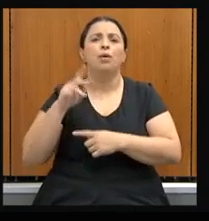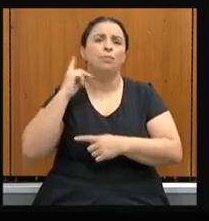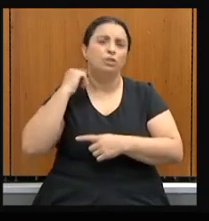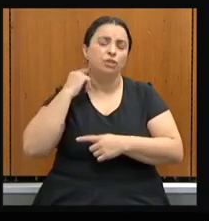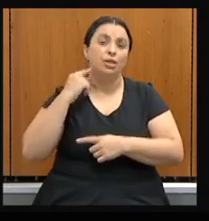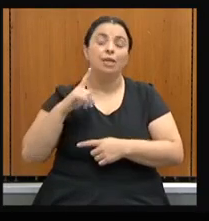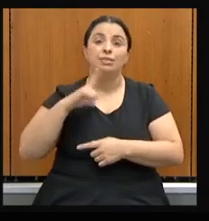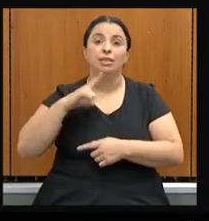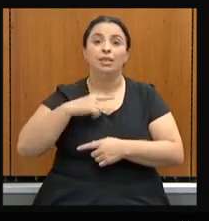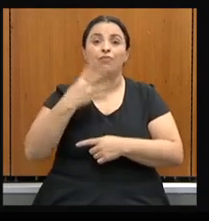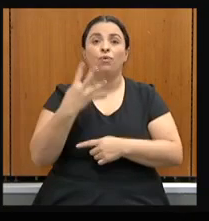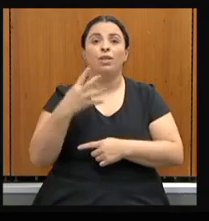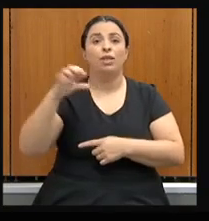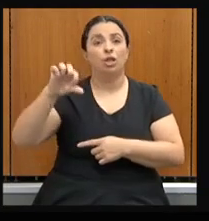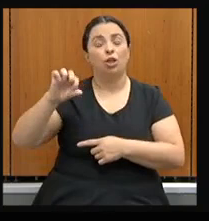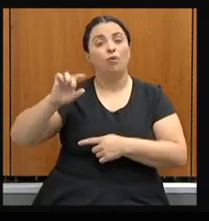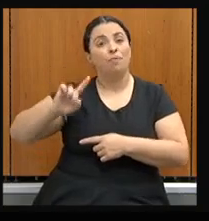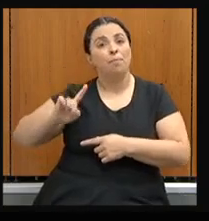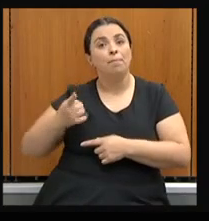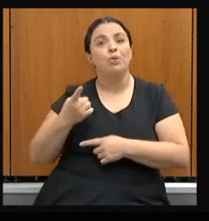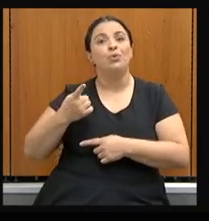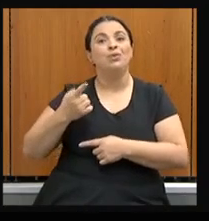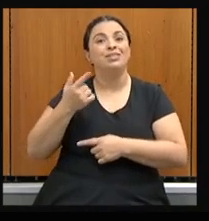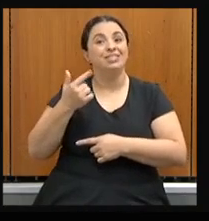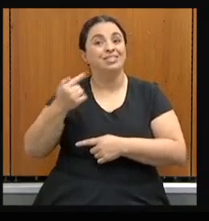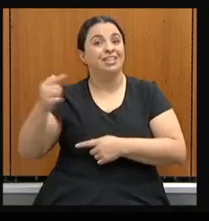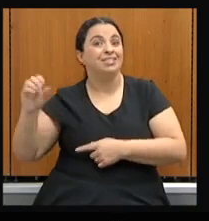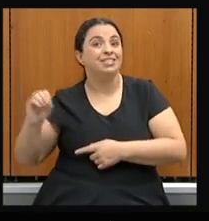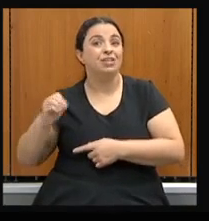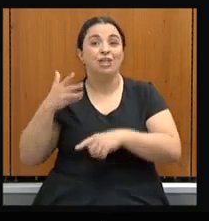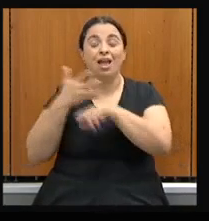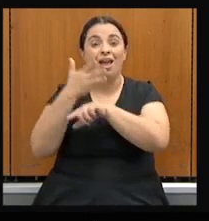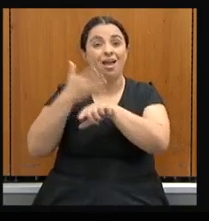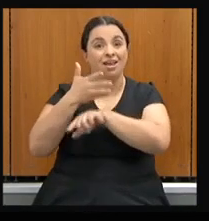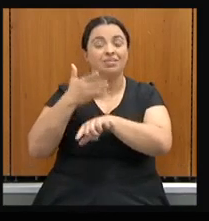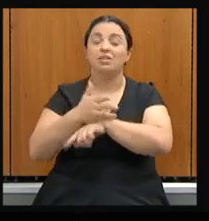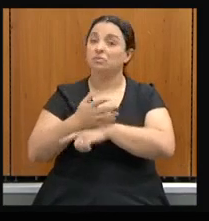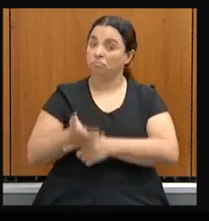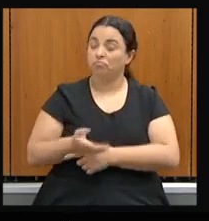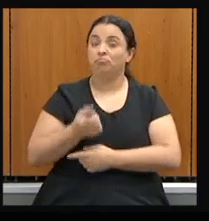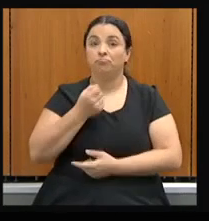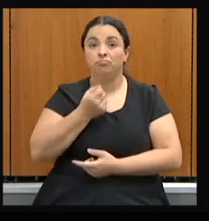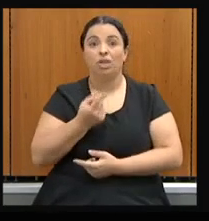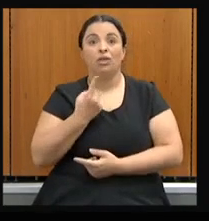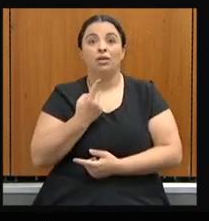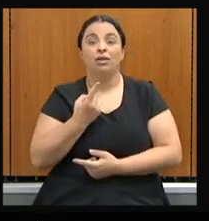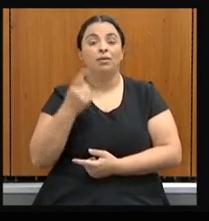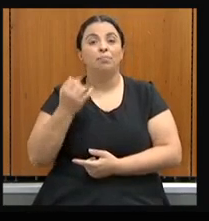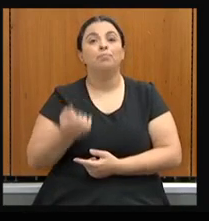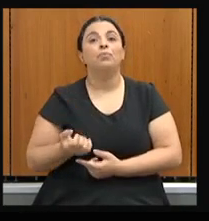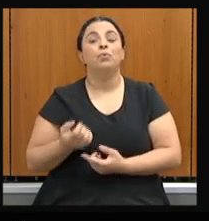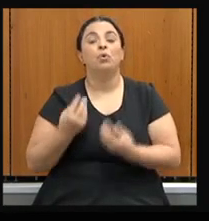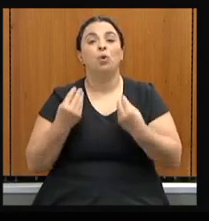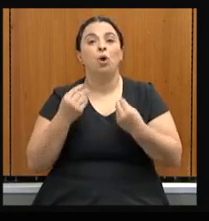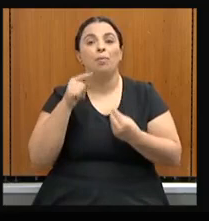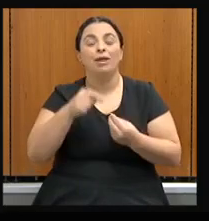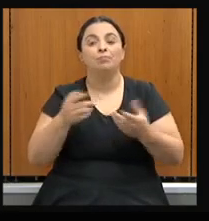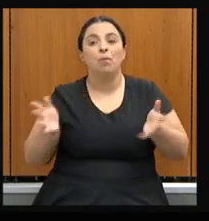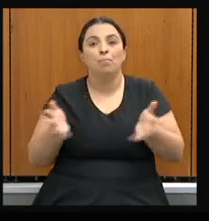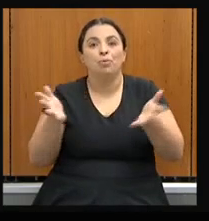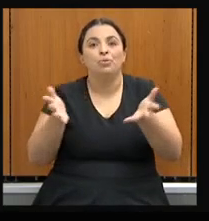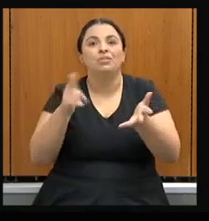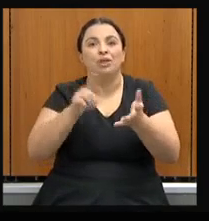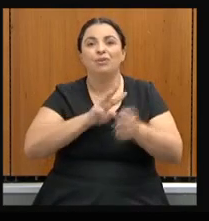de 49.700 acessos. Foi impressionante como nós fizemos o Minas para Minas, promoção dele e